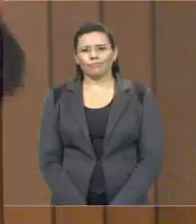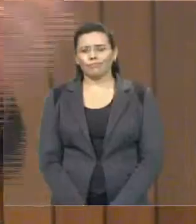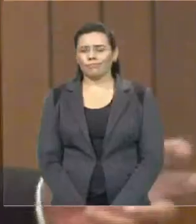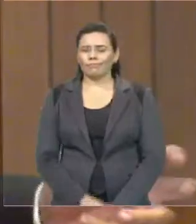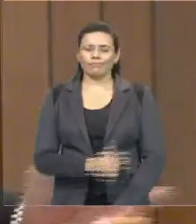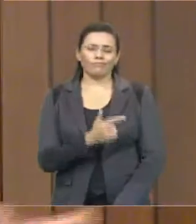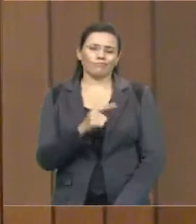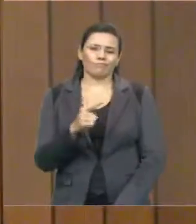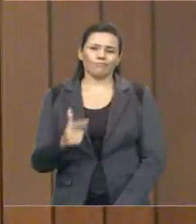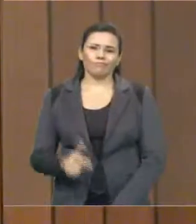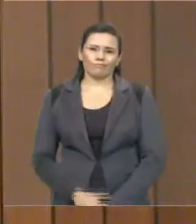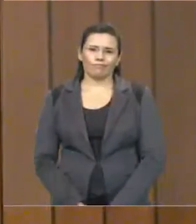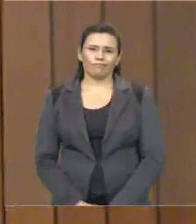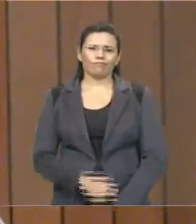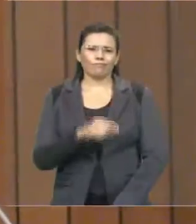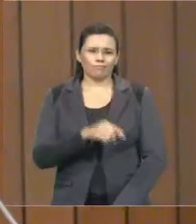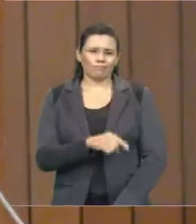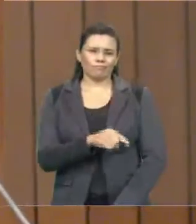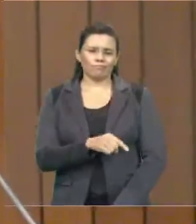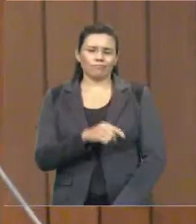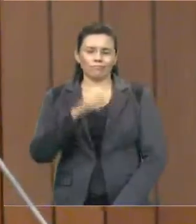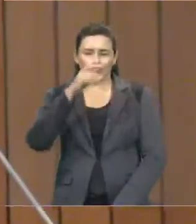do atual prefeito de Bacabal.